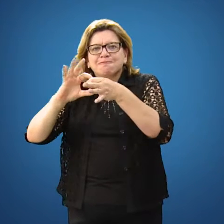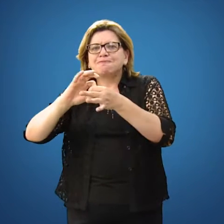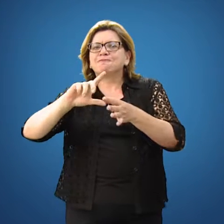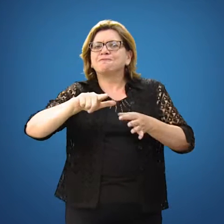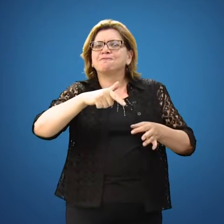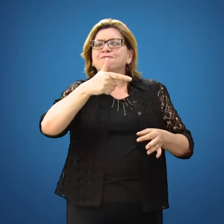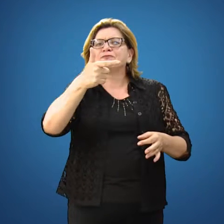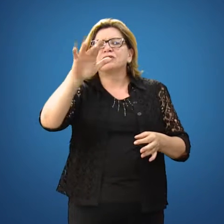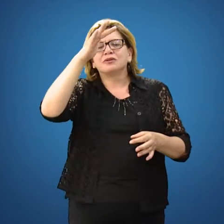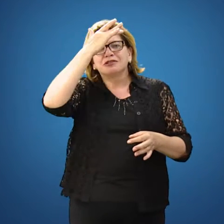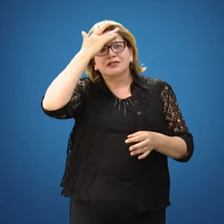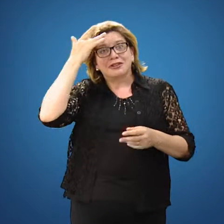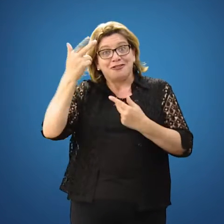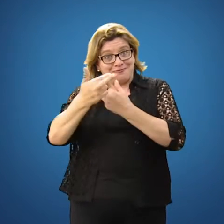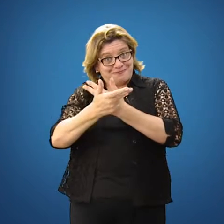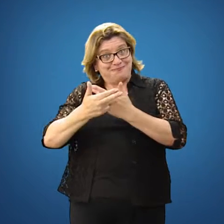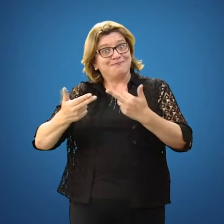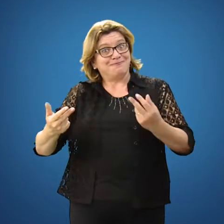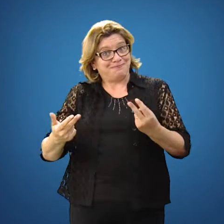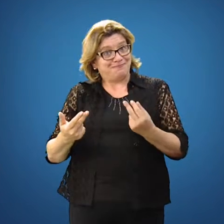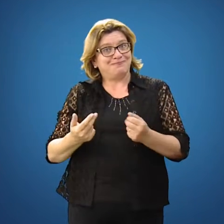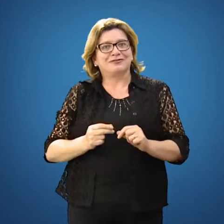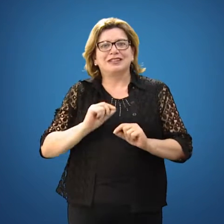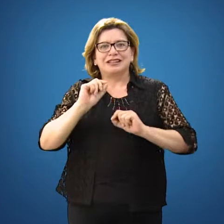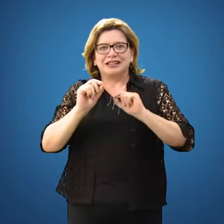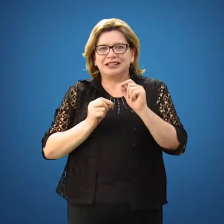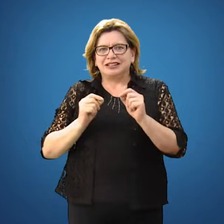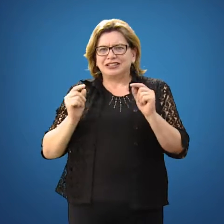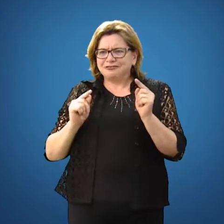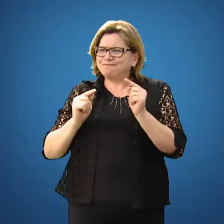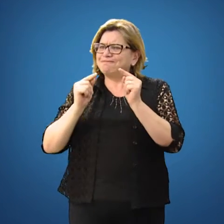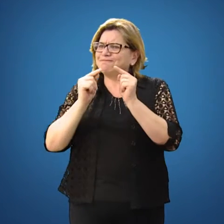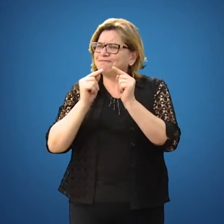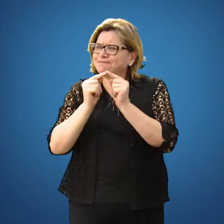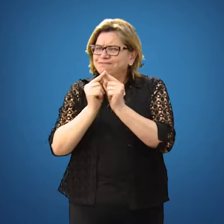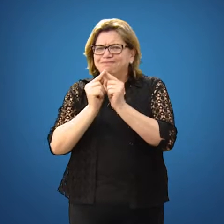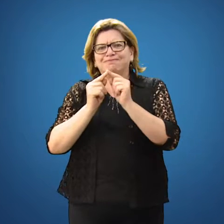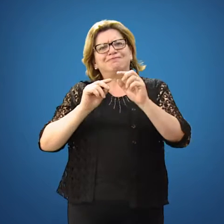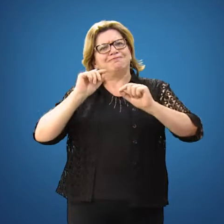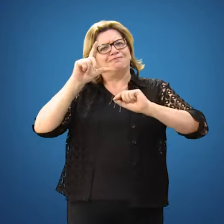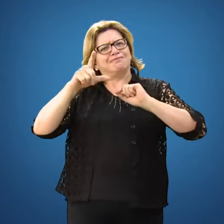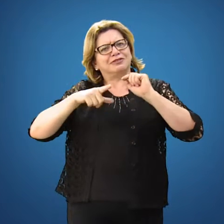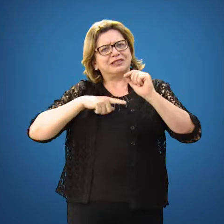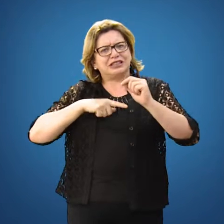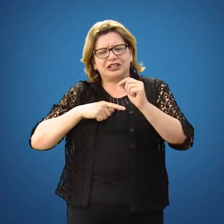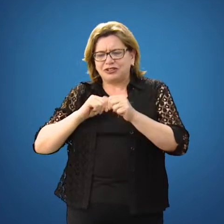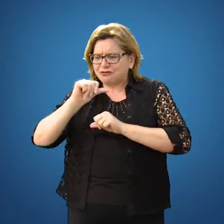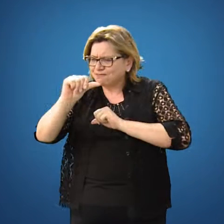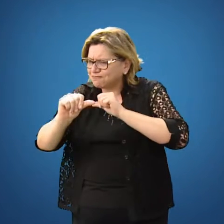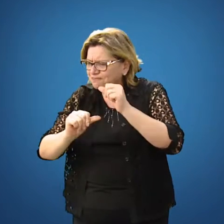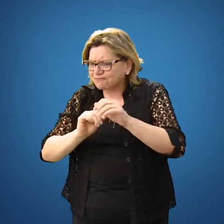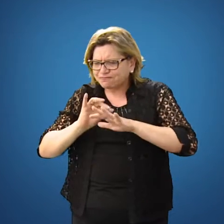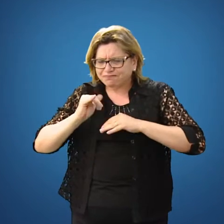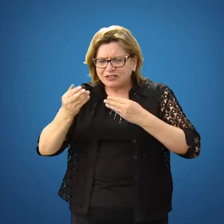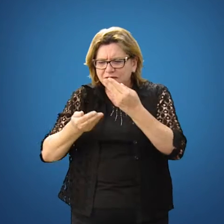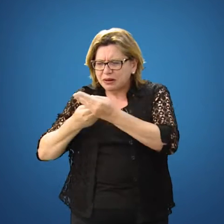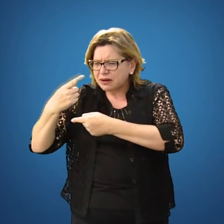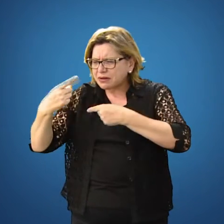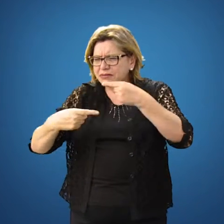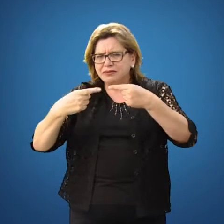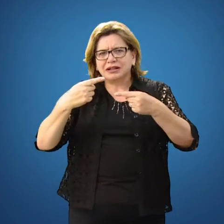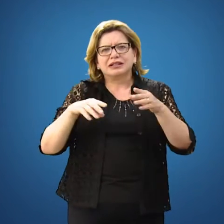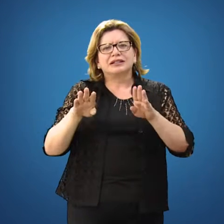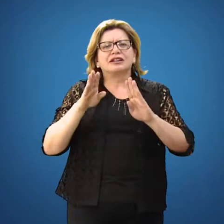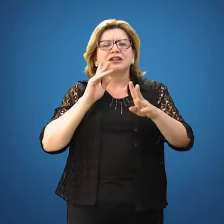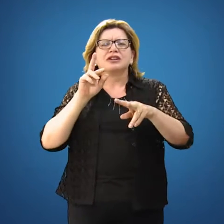entre várias pessoas que são da área afim para socializar, trocar informações. Então, as redes sociais,